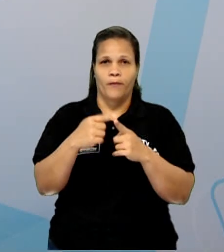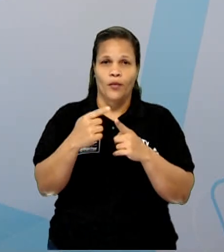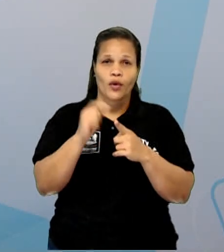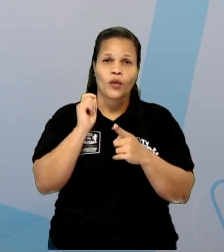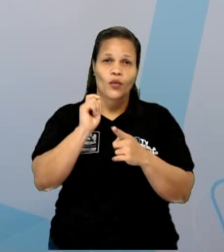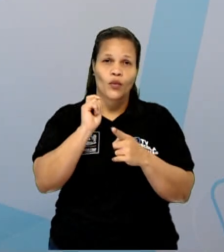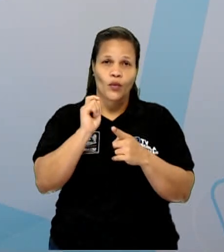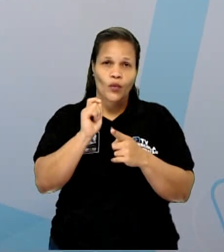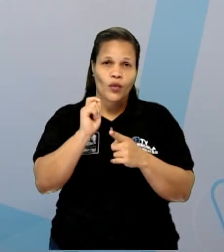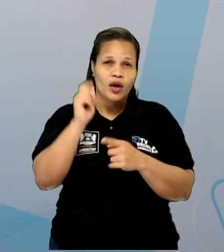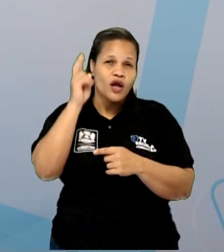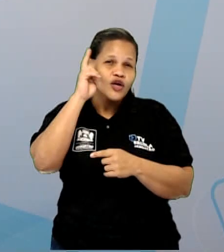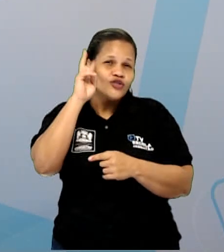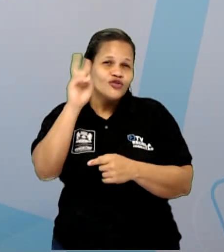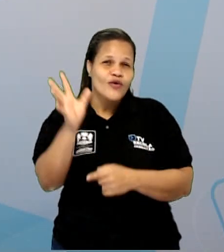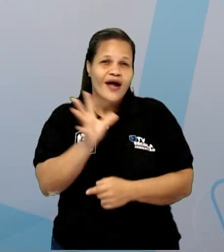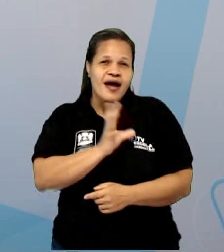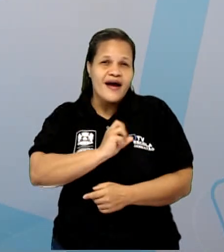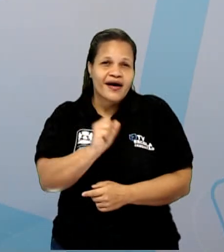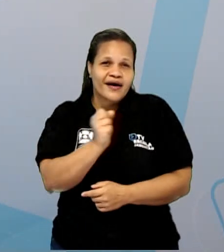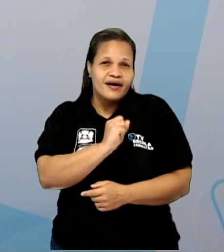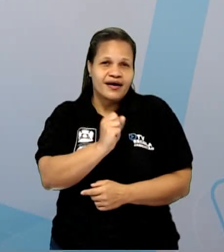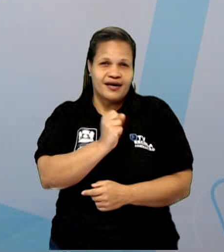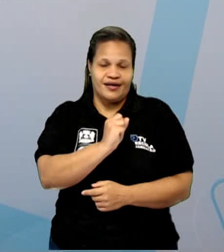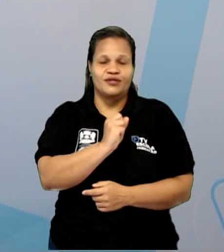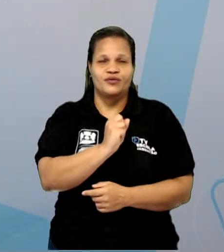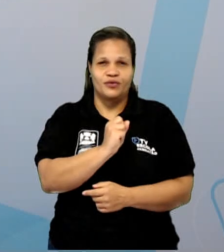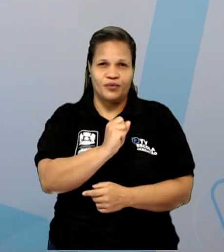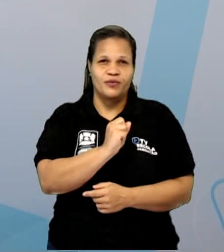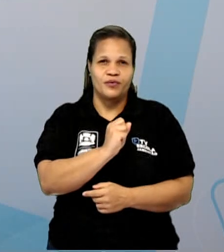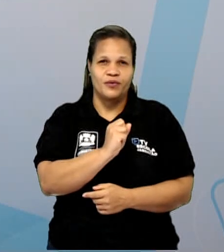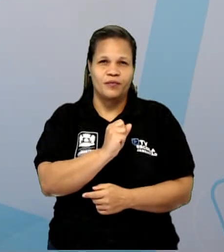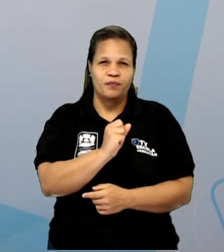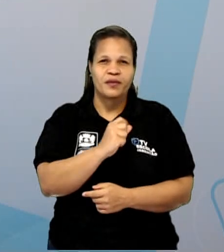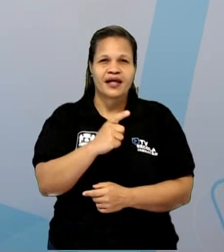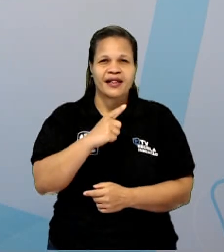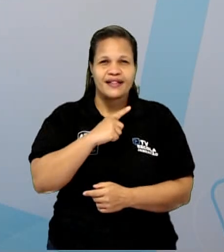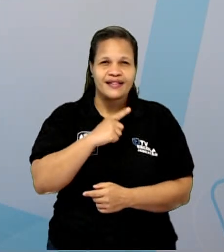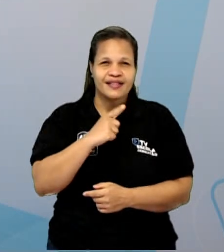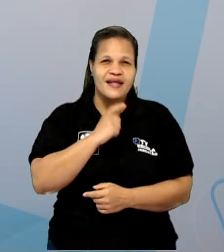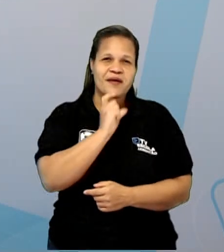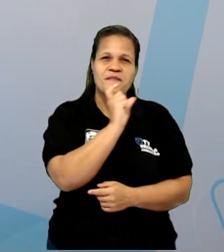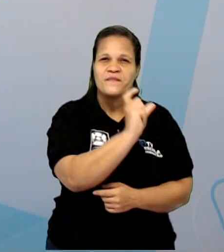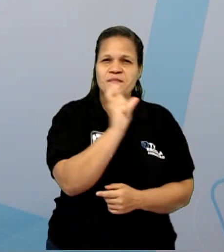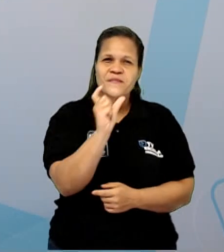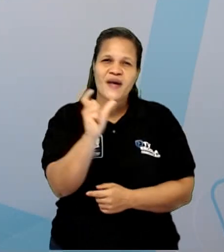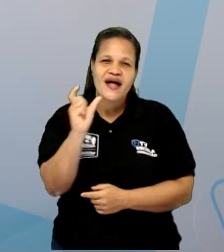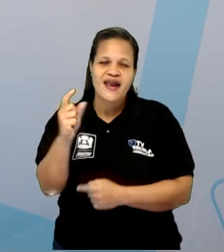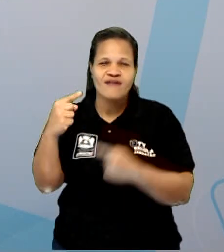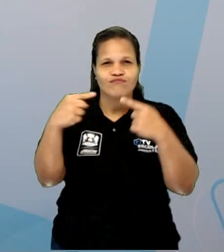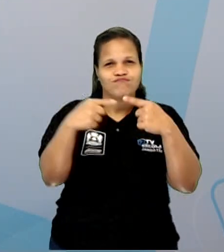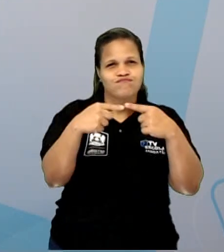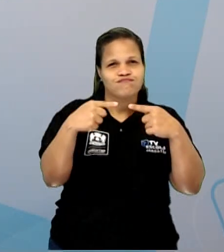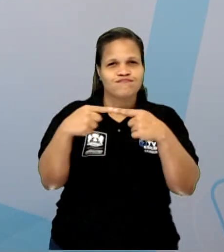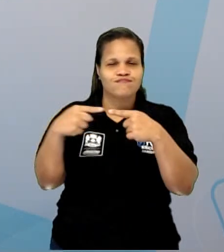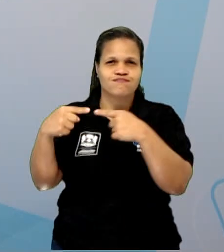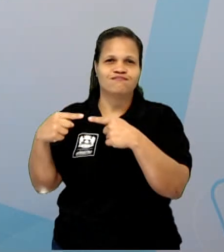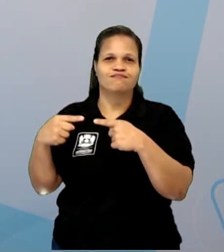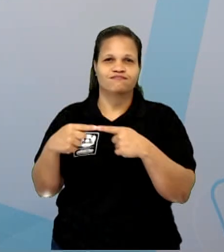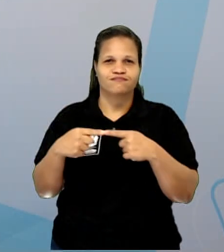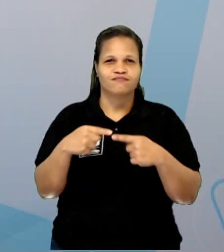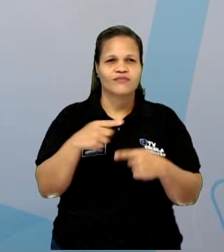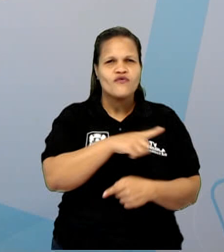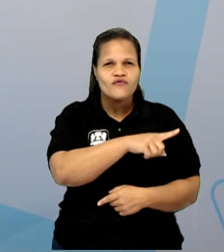fazer a leitura porque ela é em cordel. Tem a beleza da rima, da poesia. E vocês vão poder acompanhar aí e,